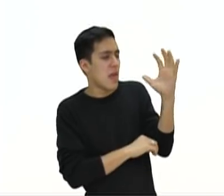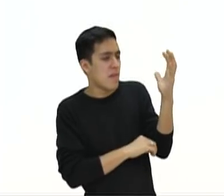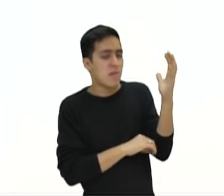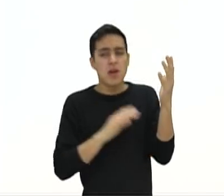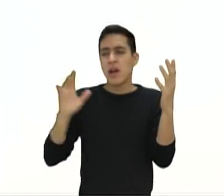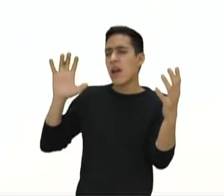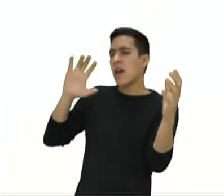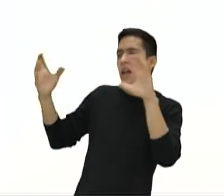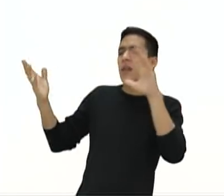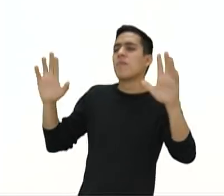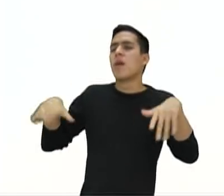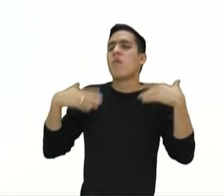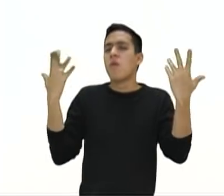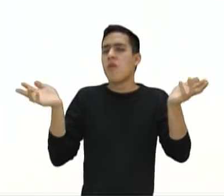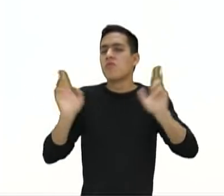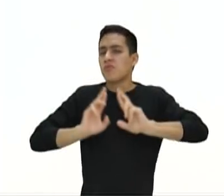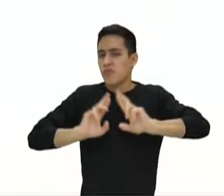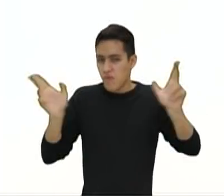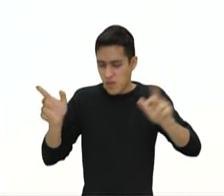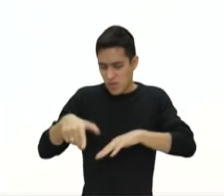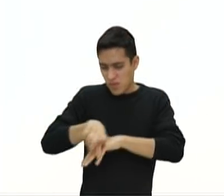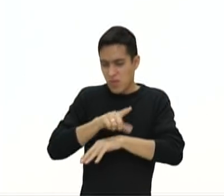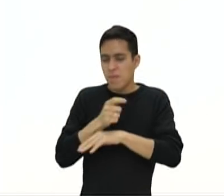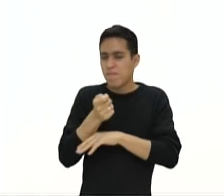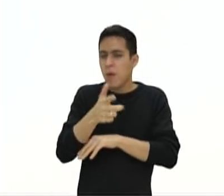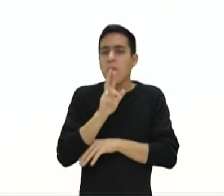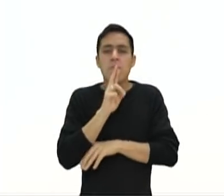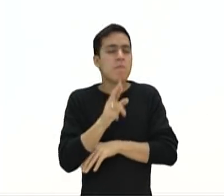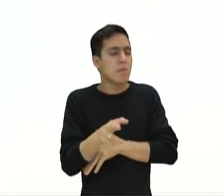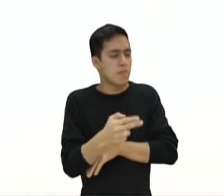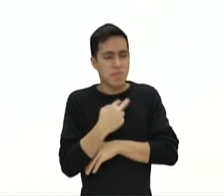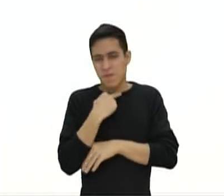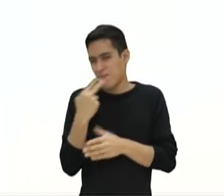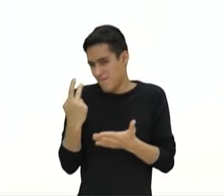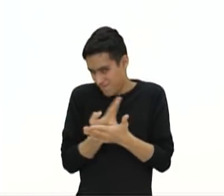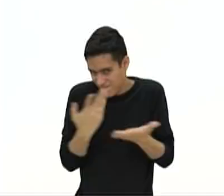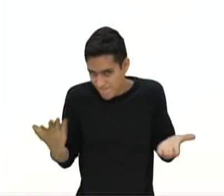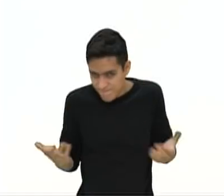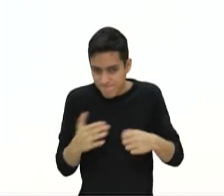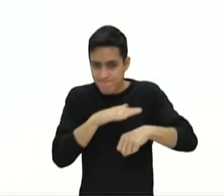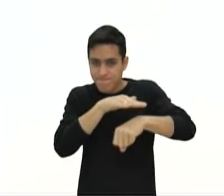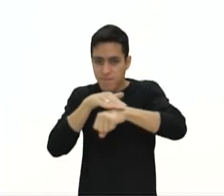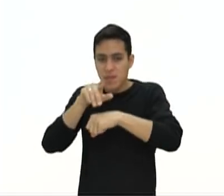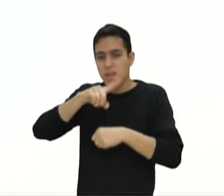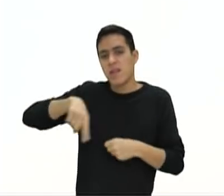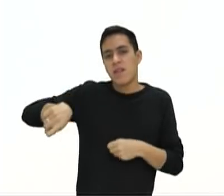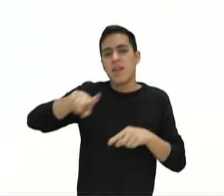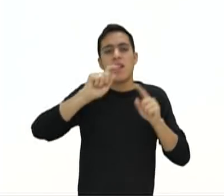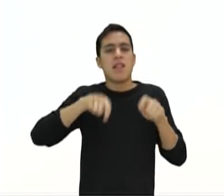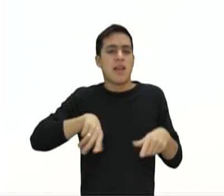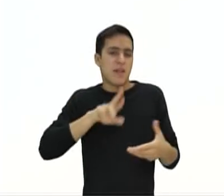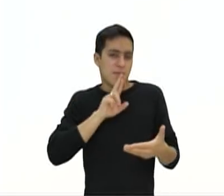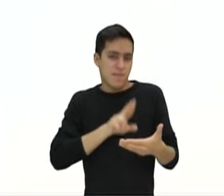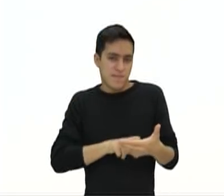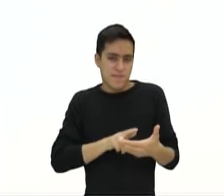de dar a resposta para vocês, então não vale errar. Vou dar um tempinho para que vocês possam responder.